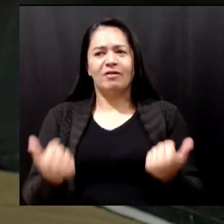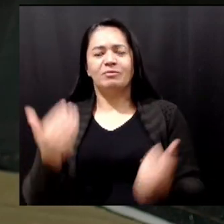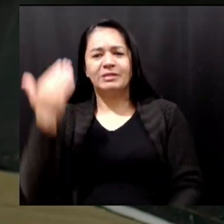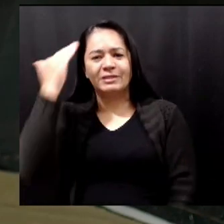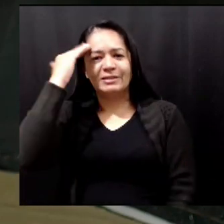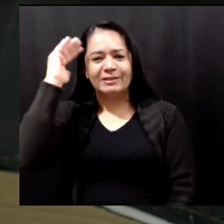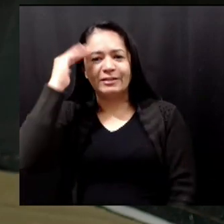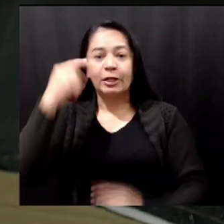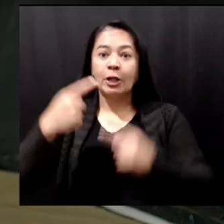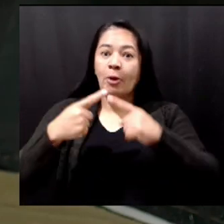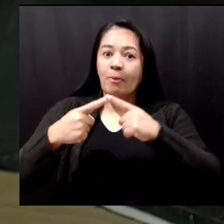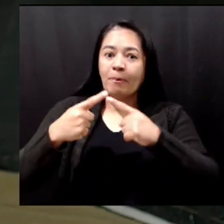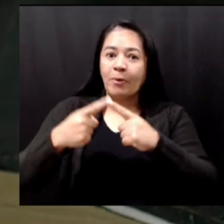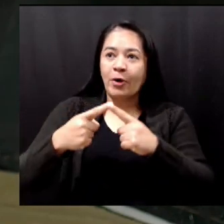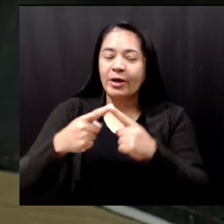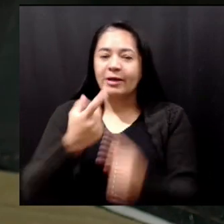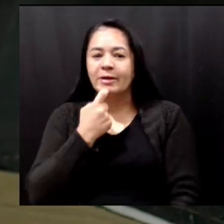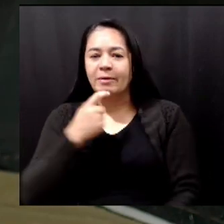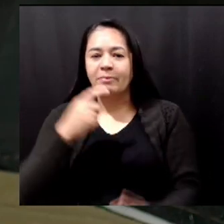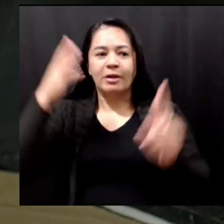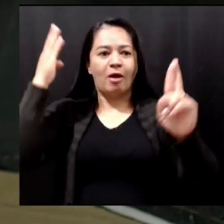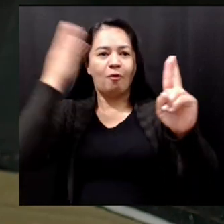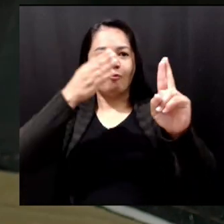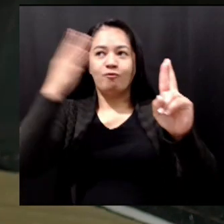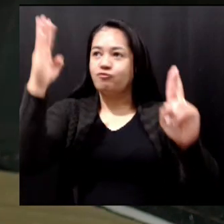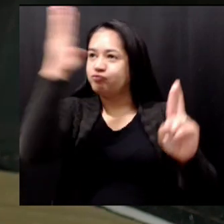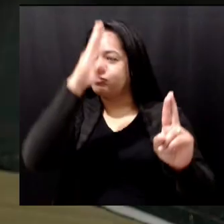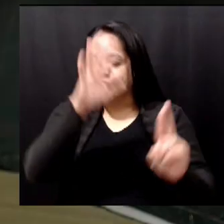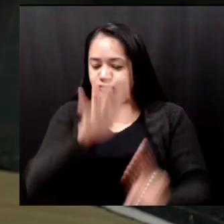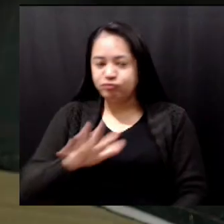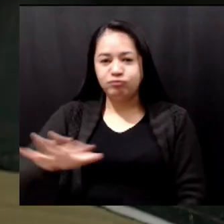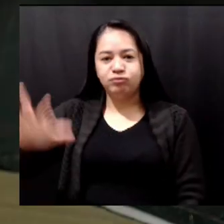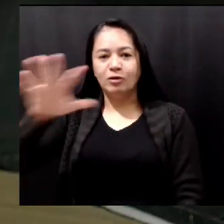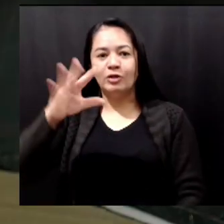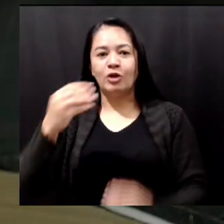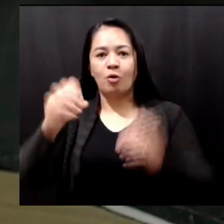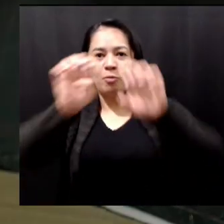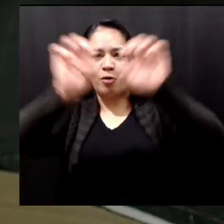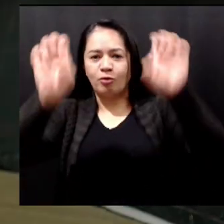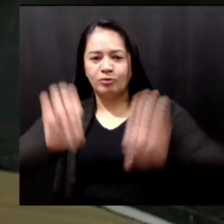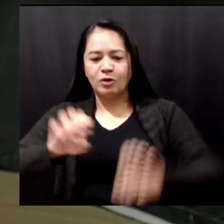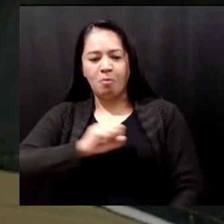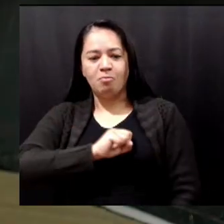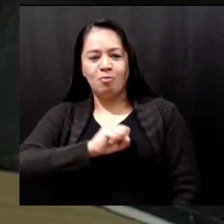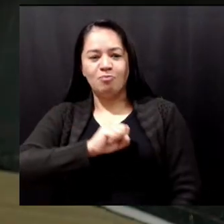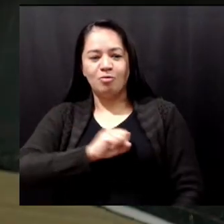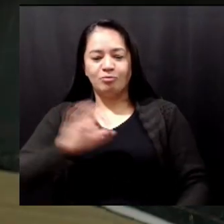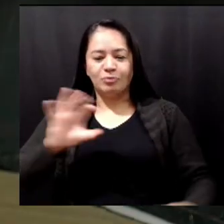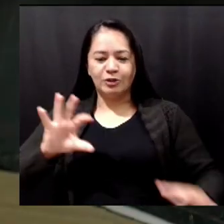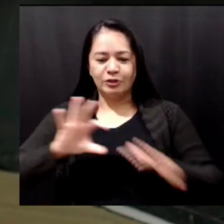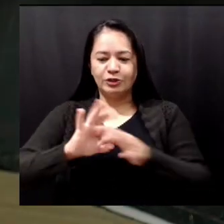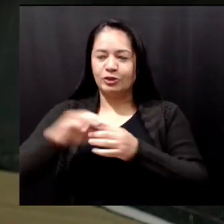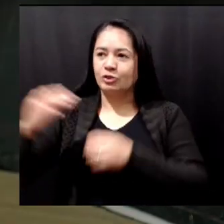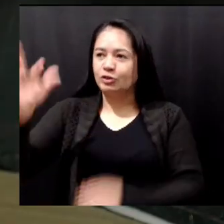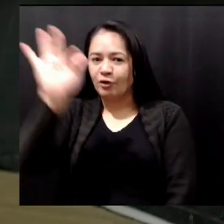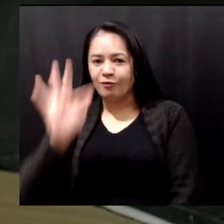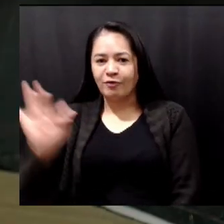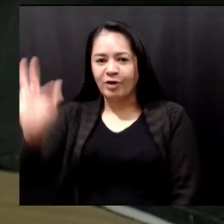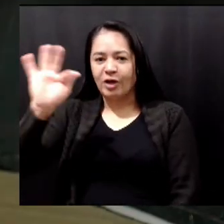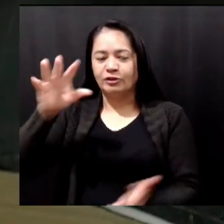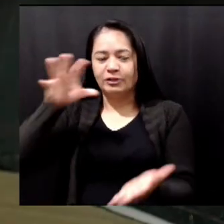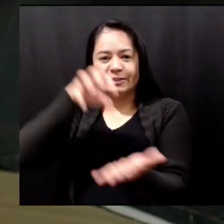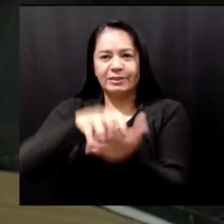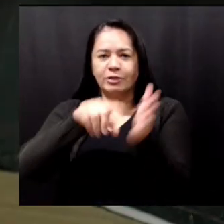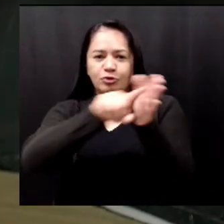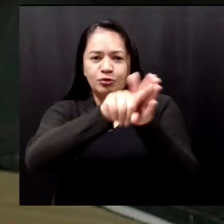referência nacional nesse setor, com um ecossistema pulsante que une universidades, centros de pesquisas, startups